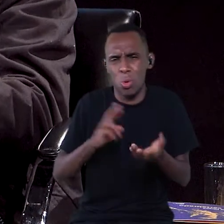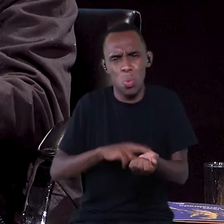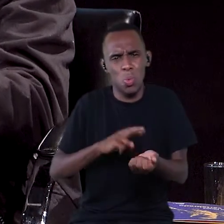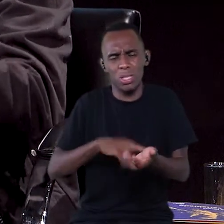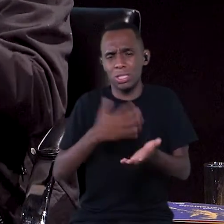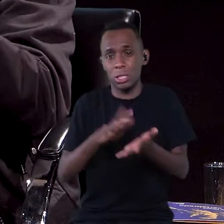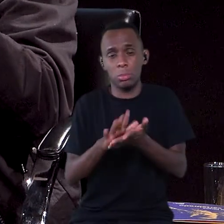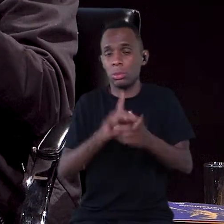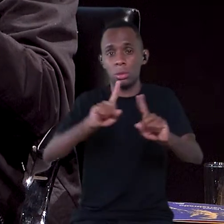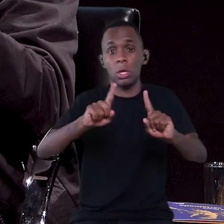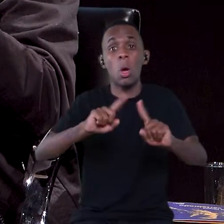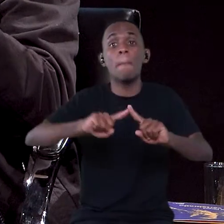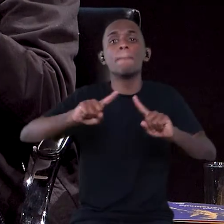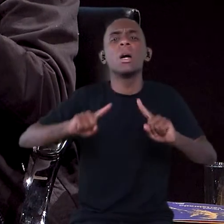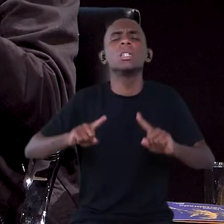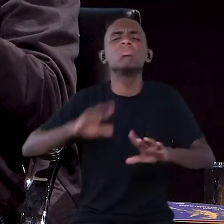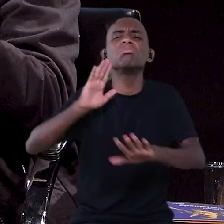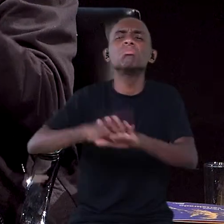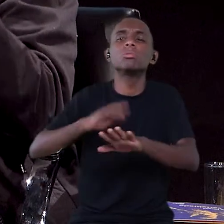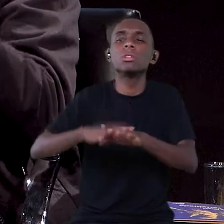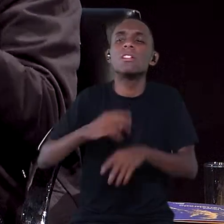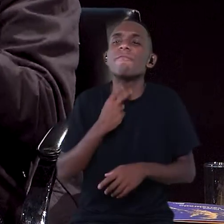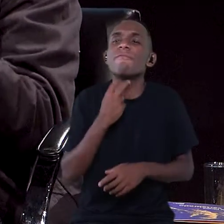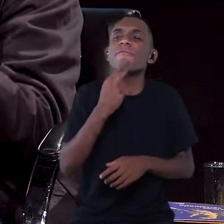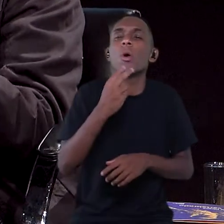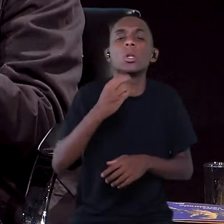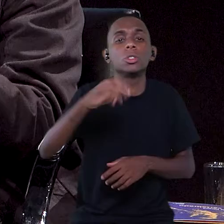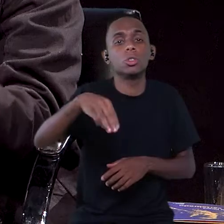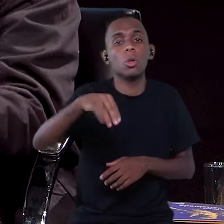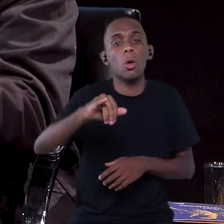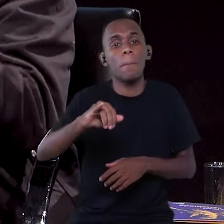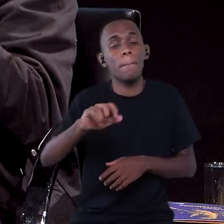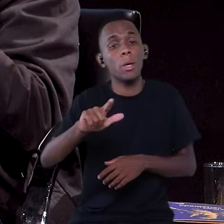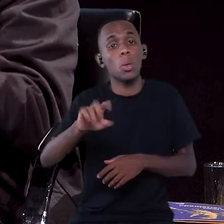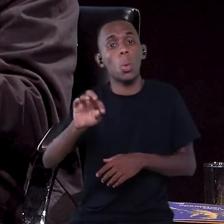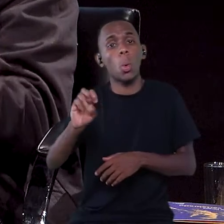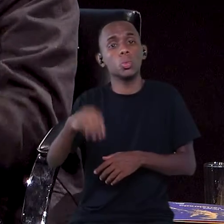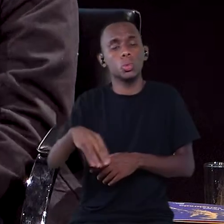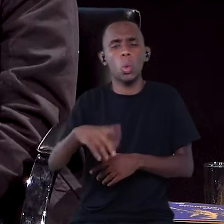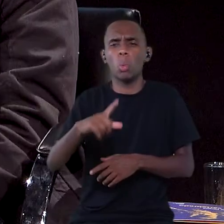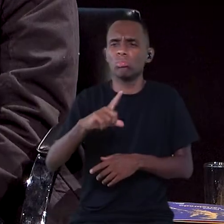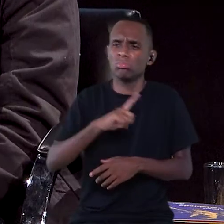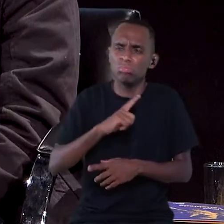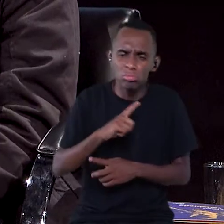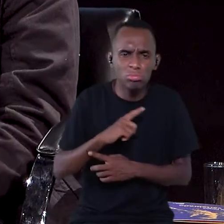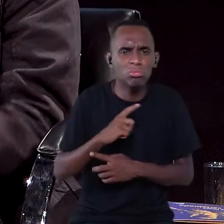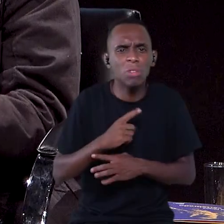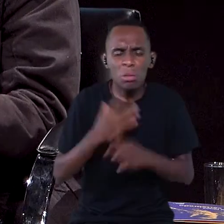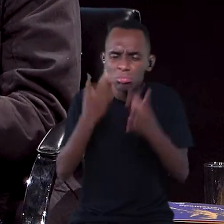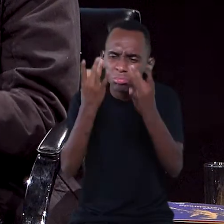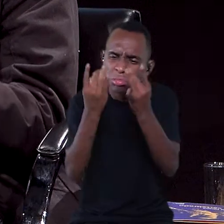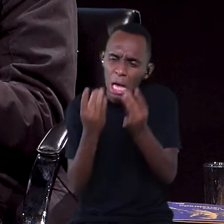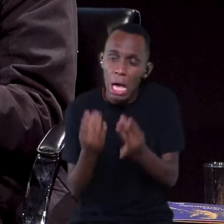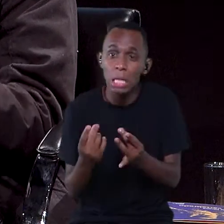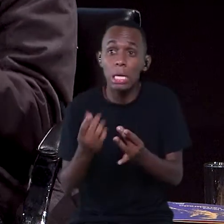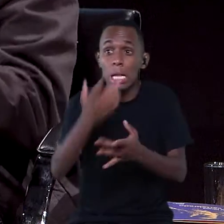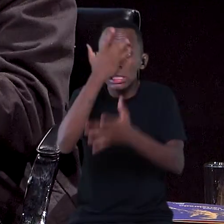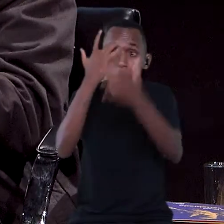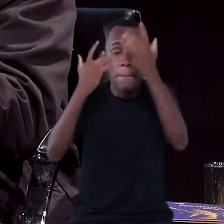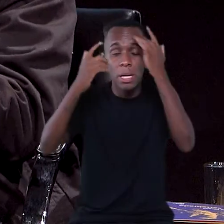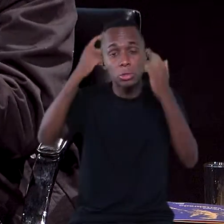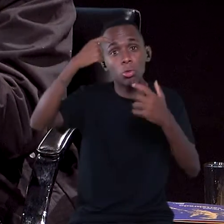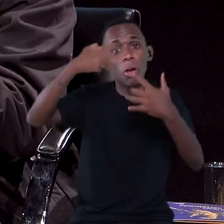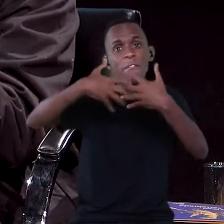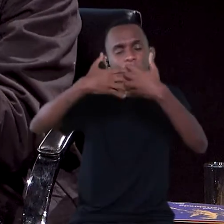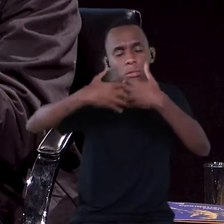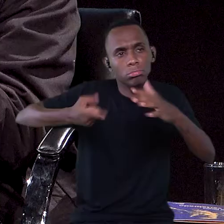samba, mas essa voz, né, do Milton, essa voz de câmara, essa voz intimista que o Milton tem, que levava as pessoas a